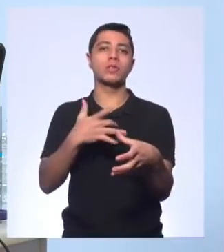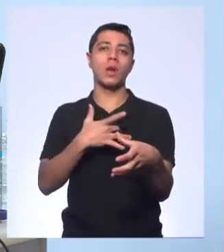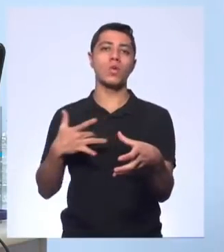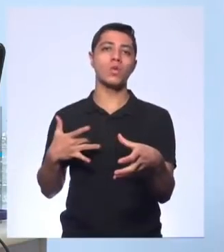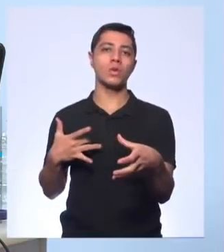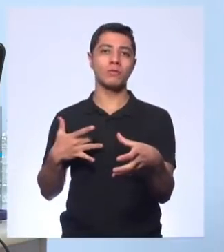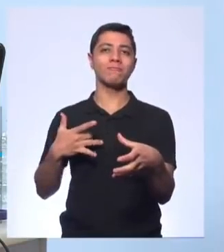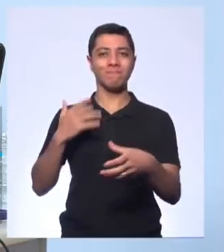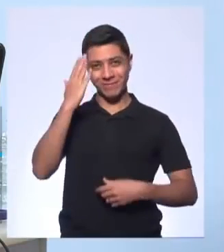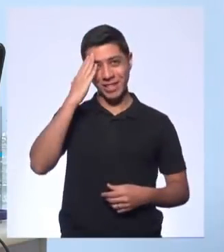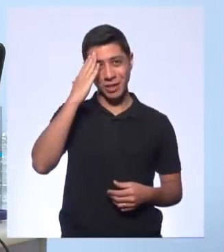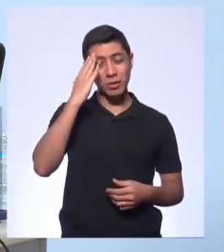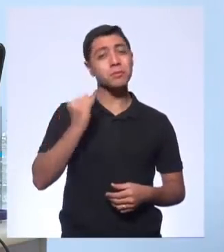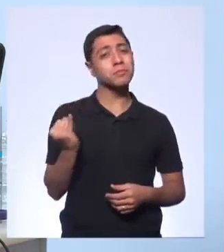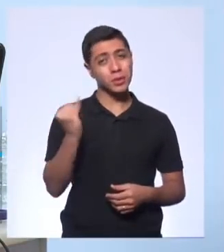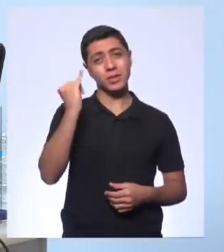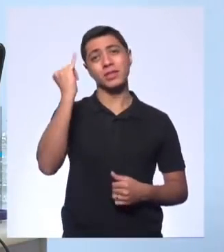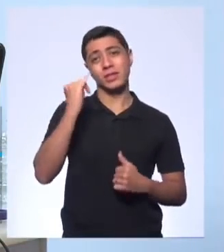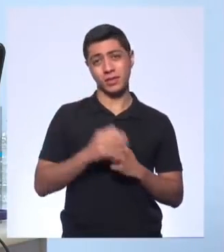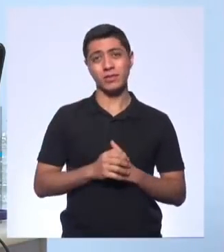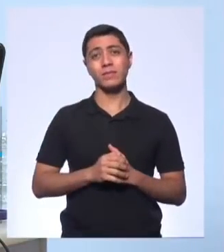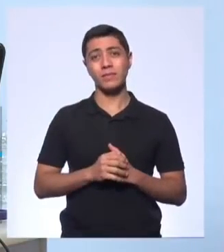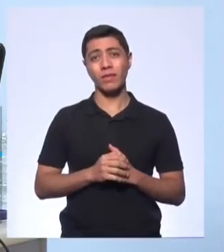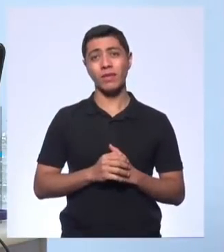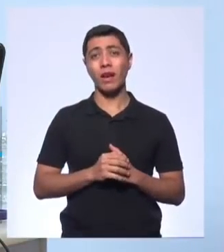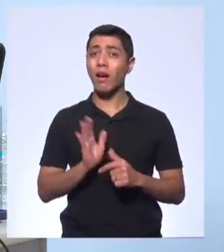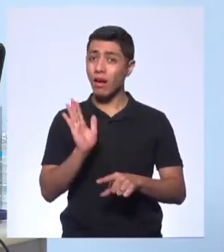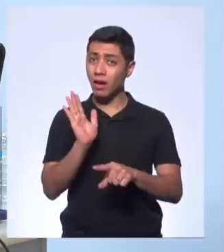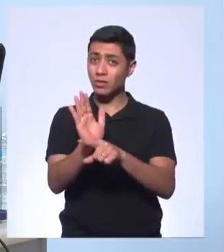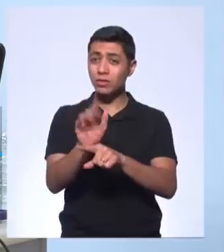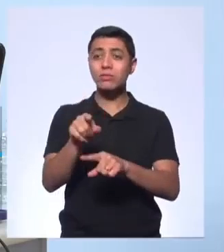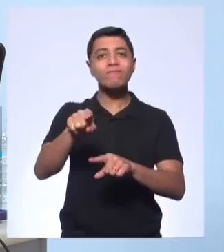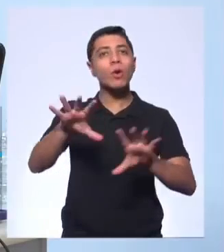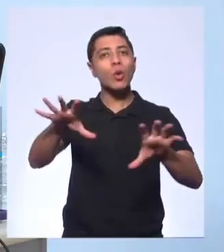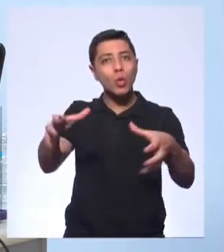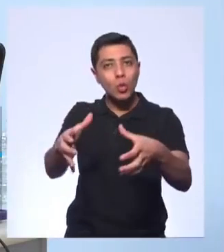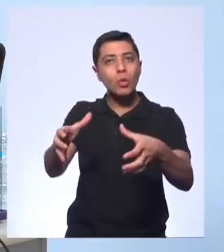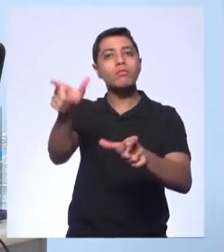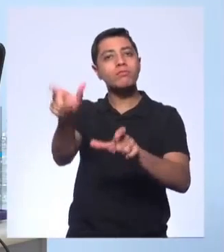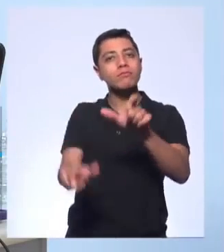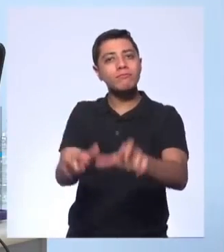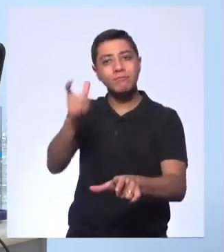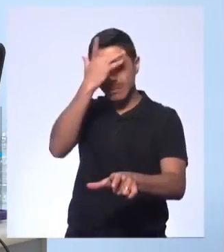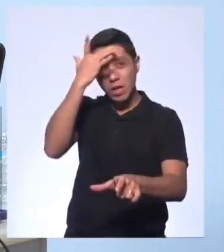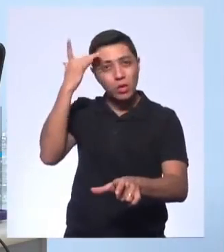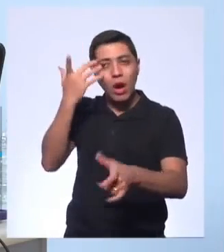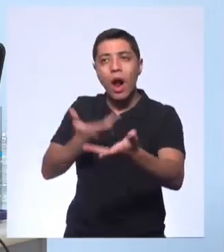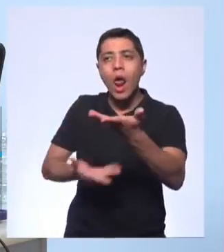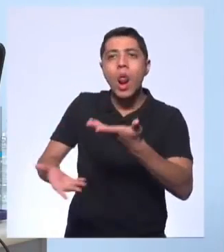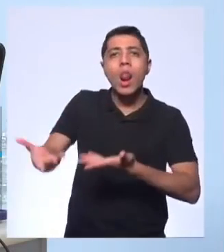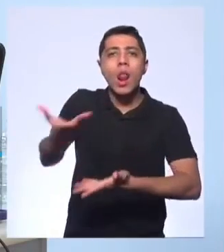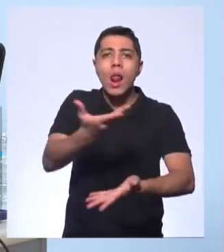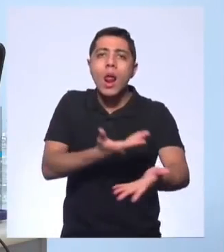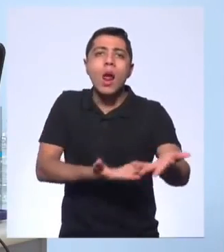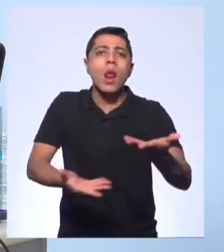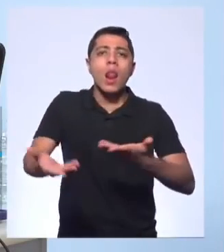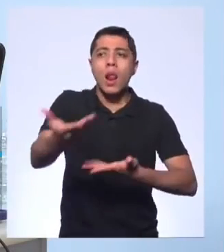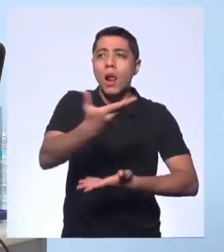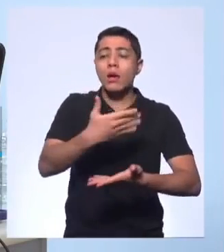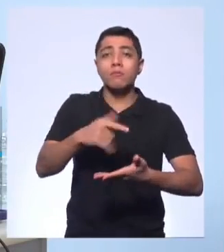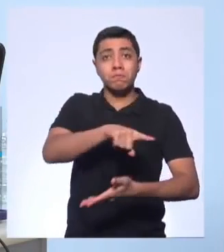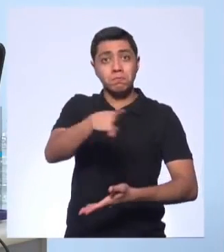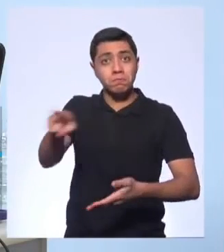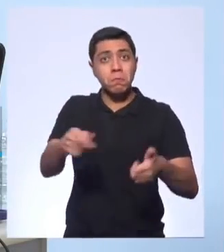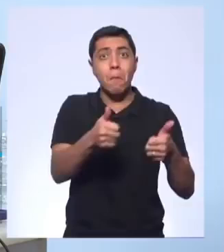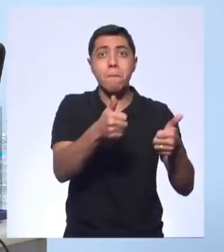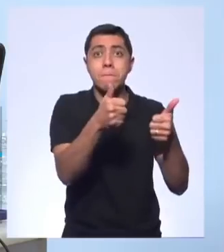formas, né, de você conseguir cuidar da sua saúde individual. Então, a saúde coletiva ela é nesse sentido. Então,